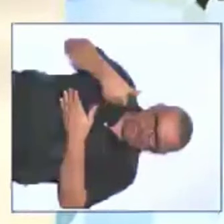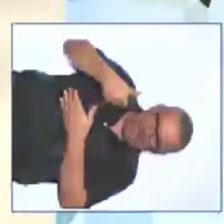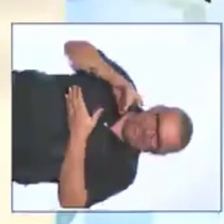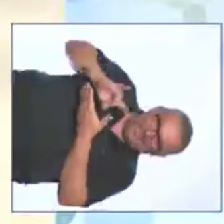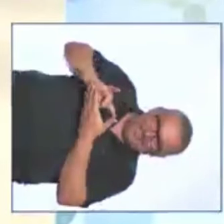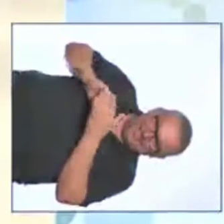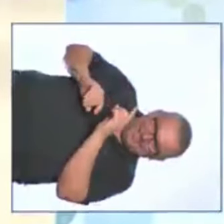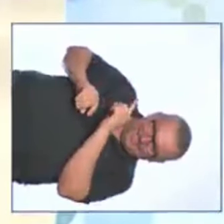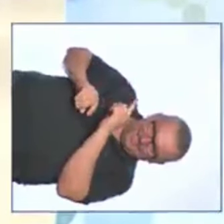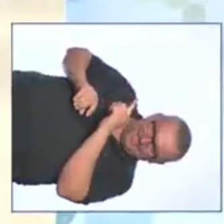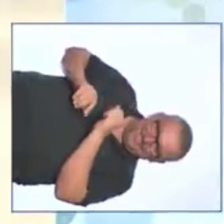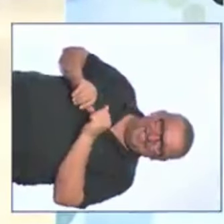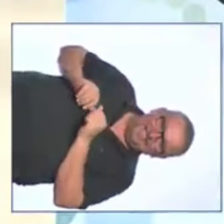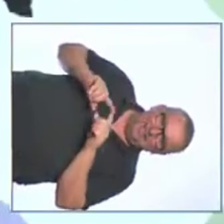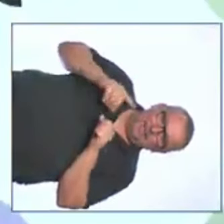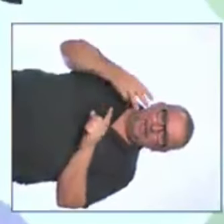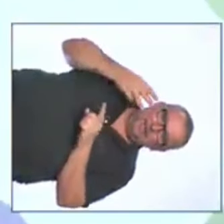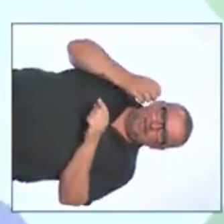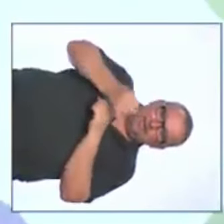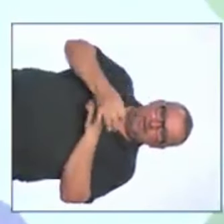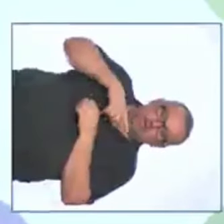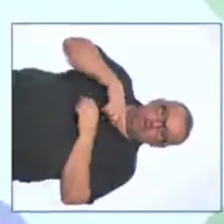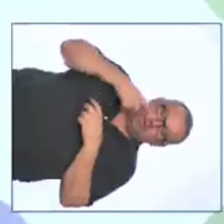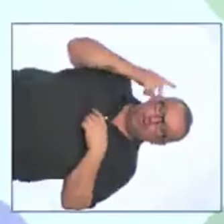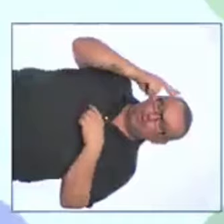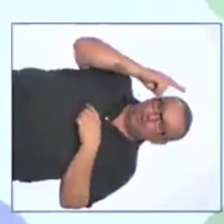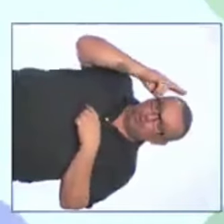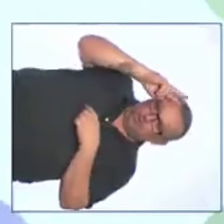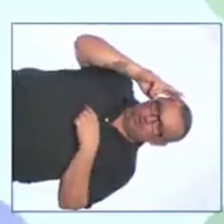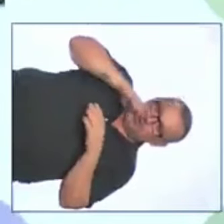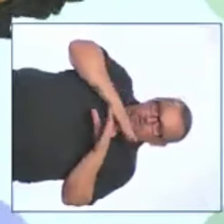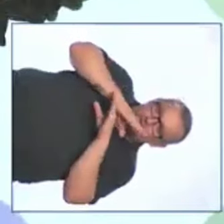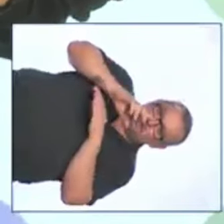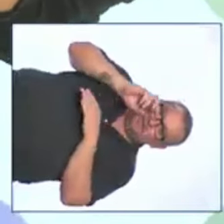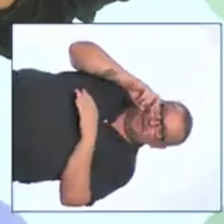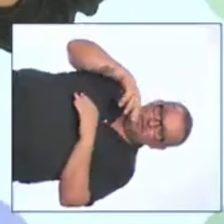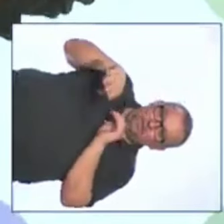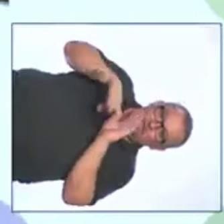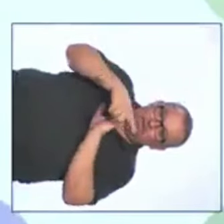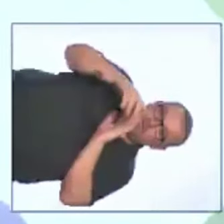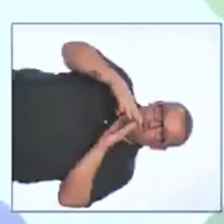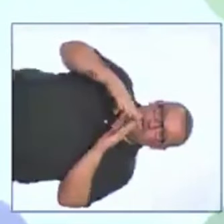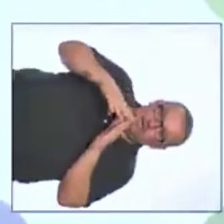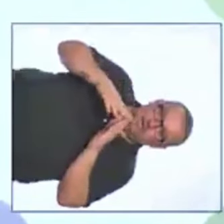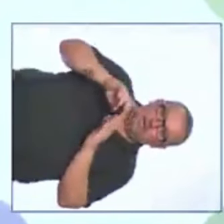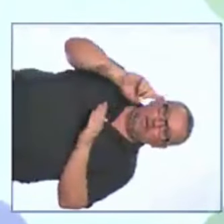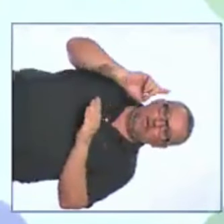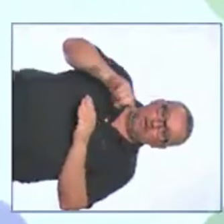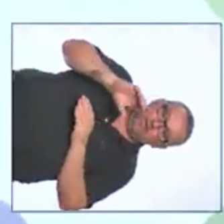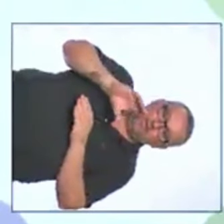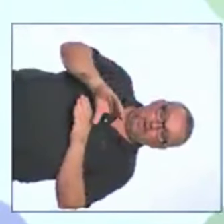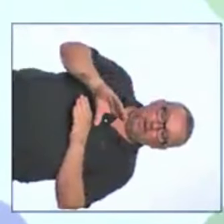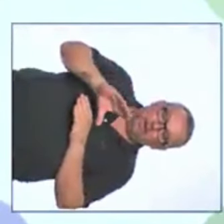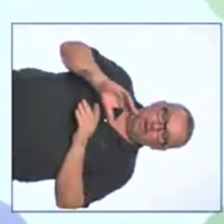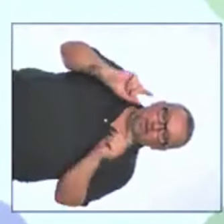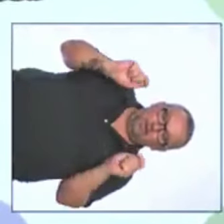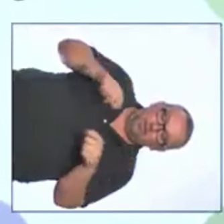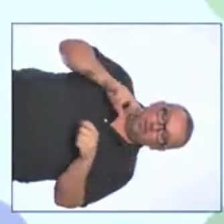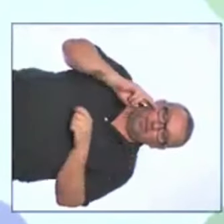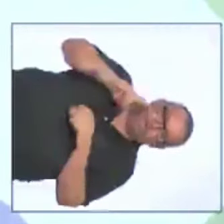quando ela me liga se ela me ligar três horas da manhã e falar estou passando mal preciso ir no médico eu falo daqui cinco minutos eu estou na sua casa e isso é o que a gente pode